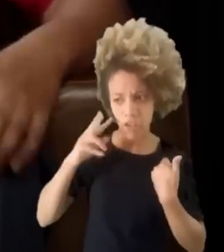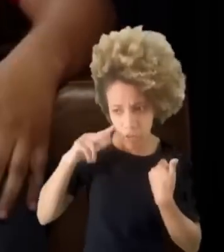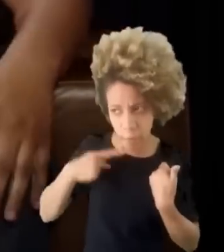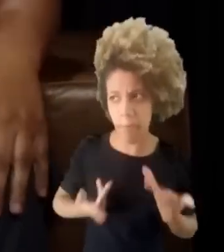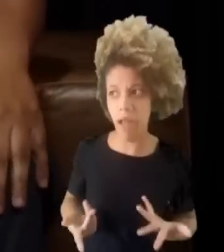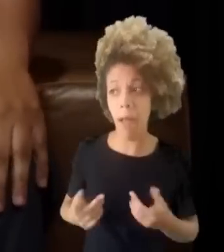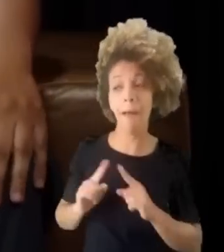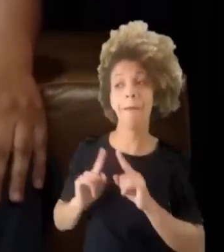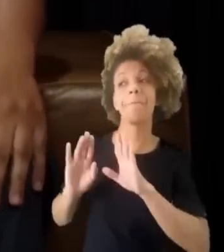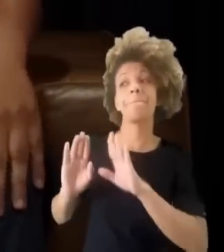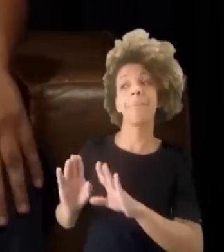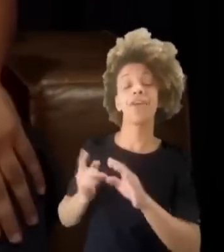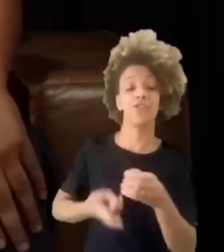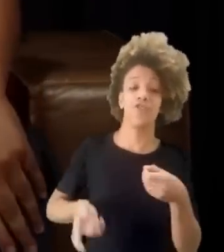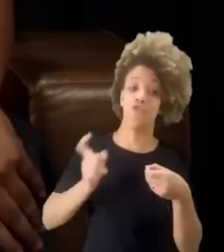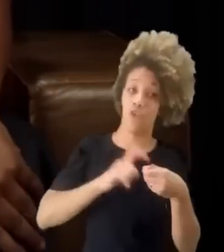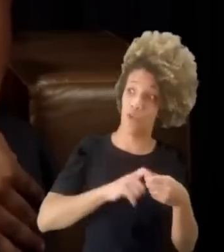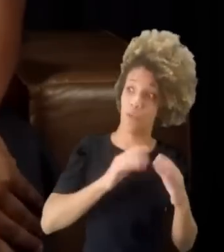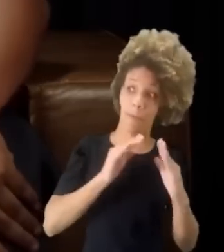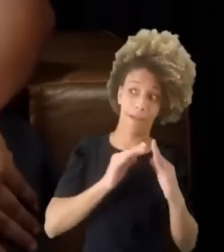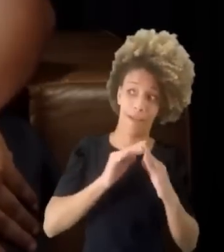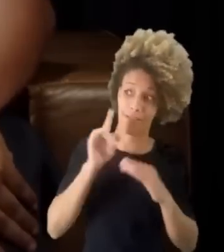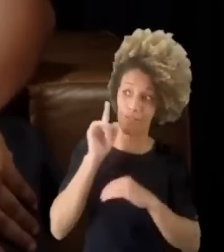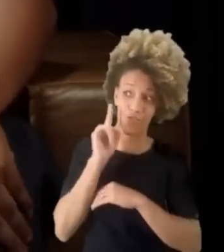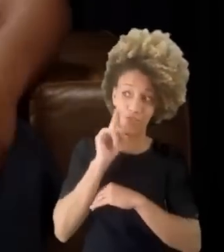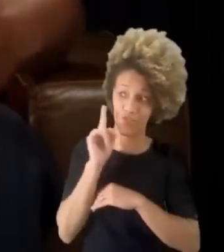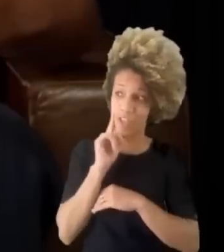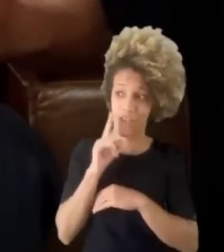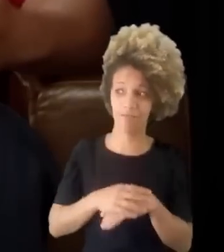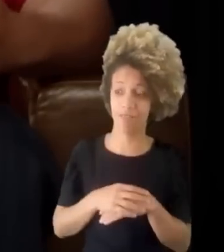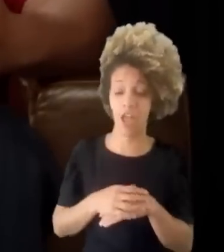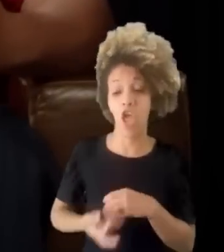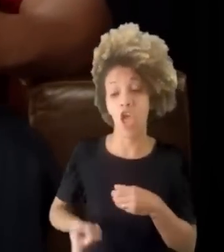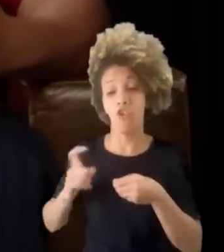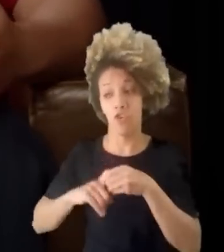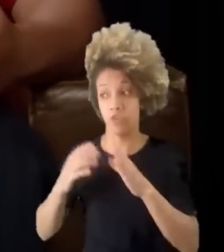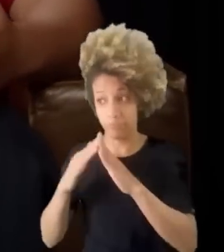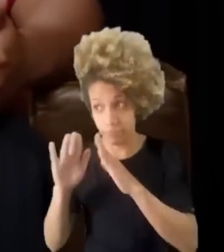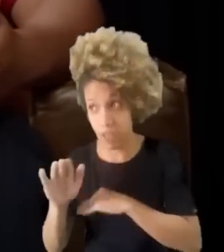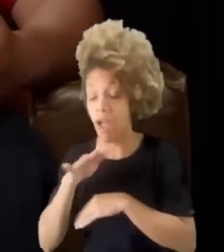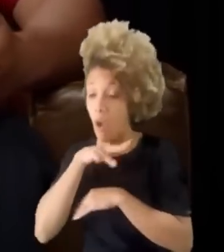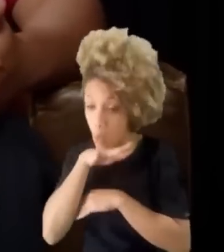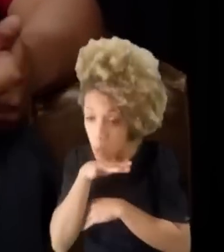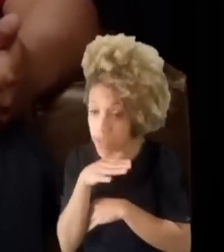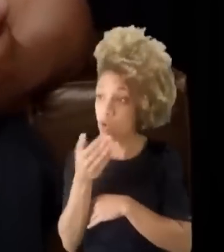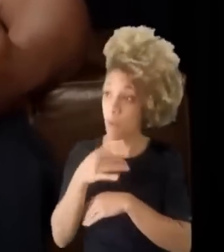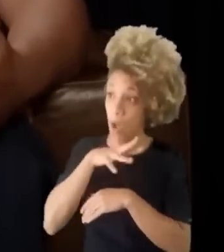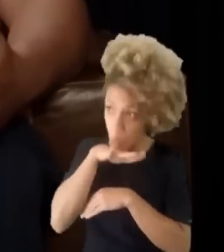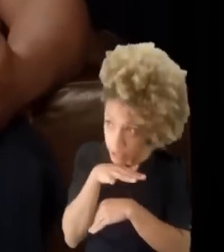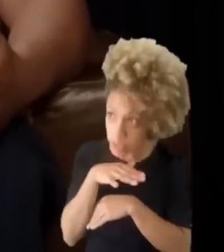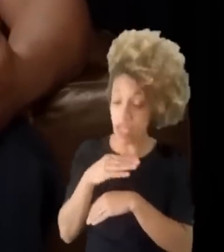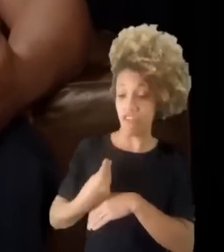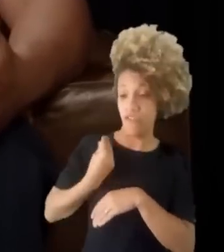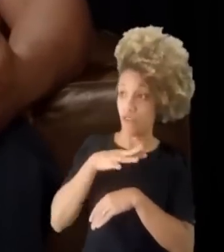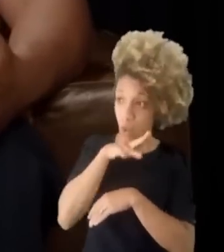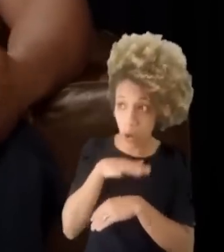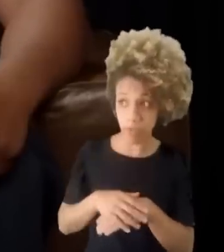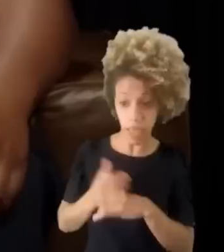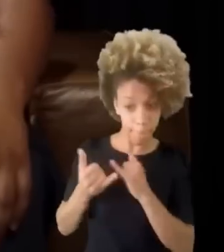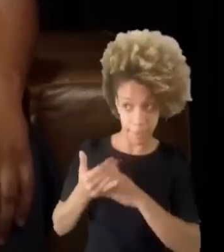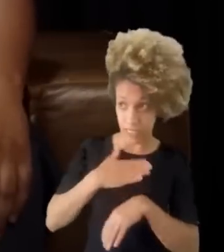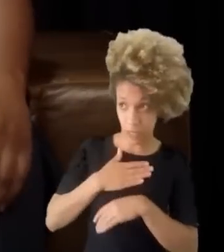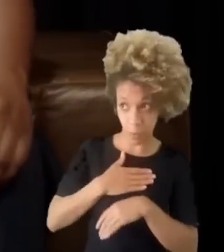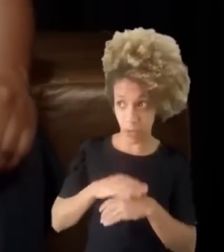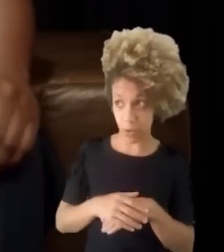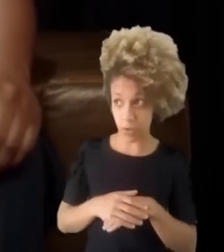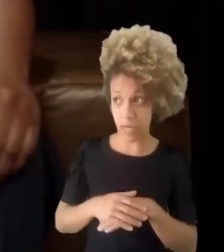só que aí eu volto pra minha casa todo dia eu volto pro lugar onde as pessoas mora mal come mal vive mal e aparecia na comigo então